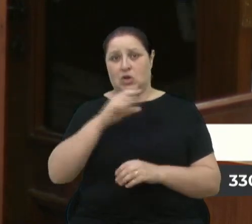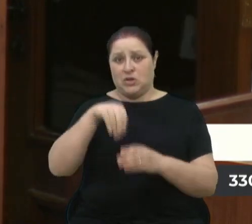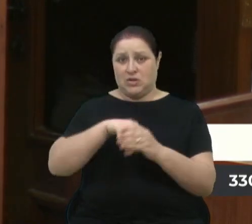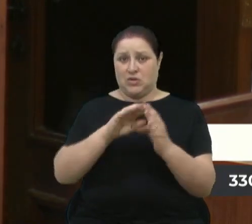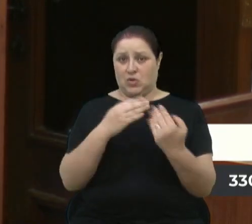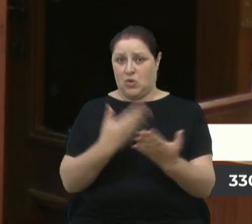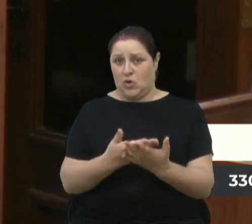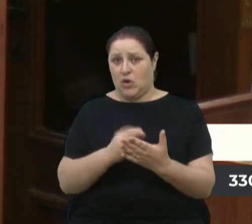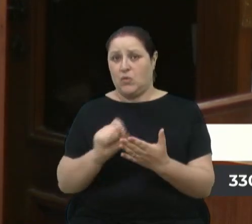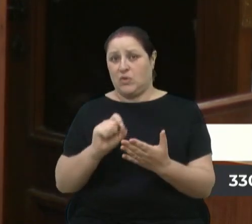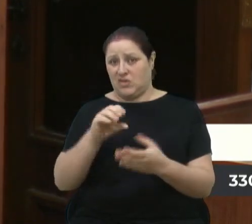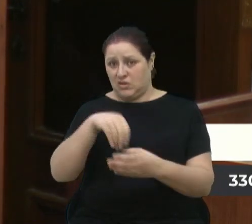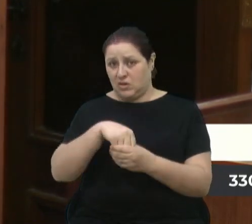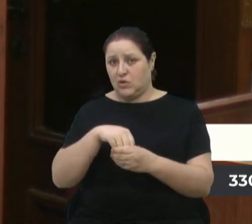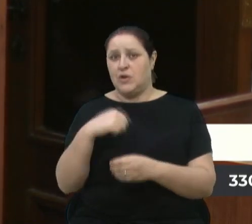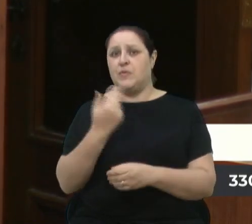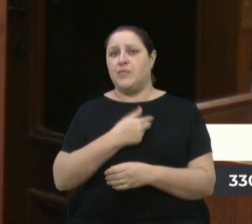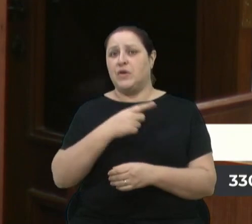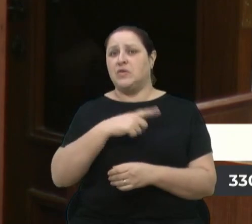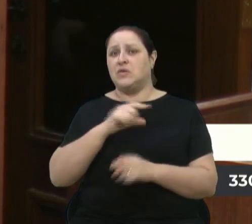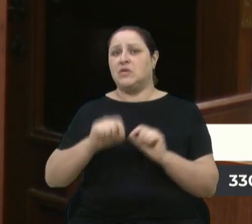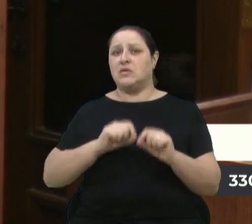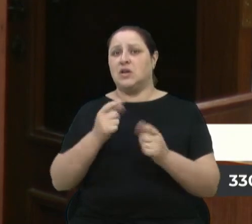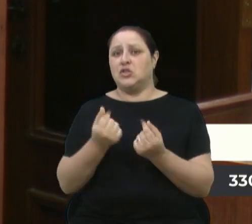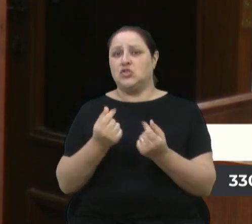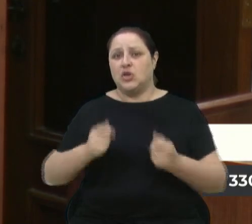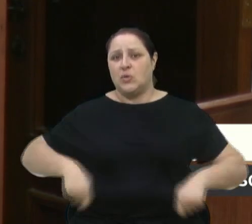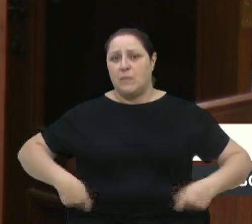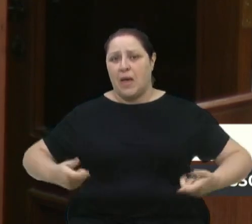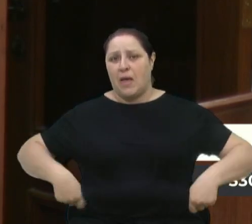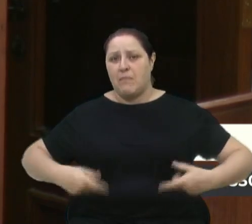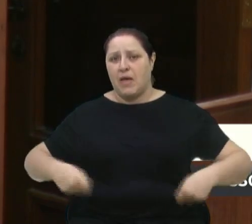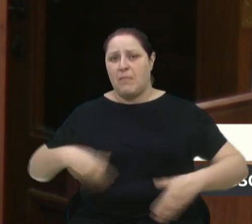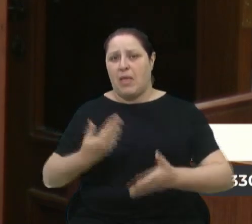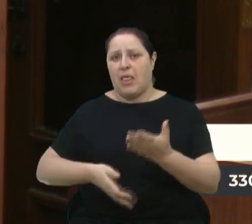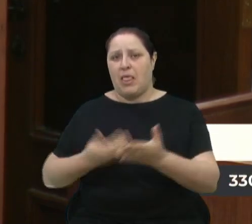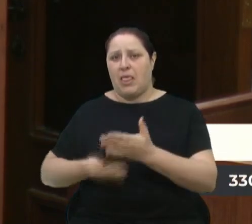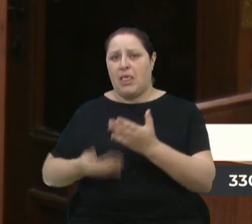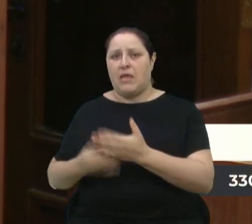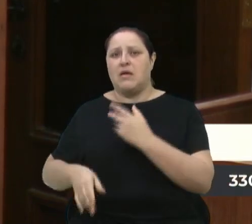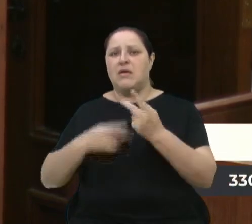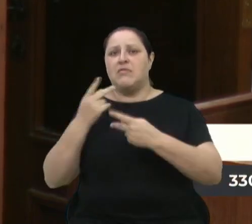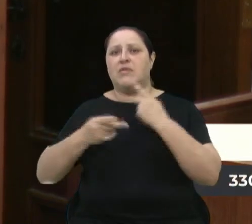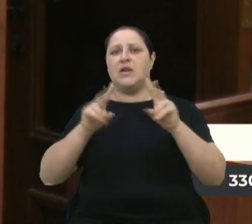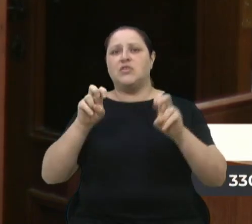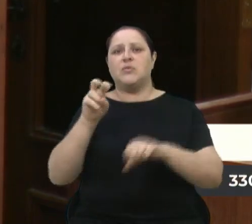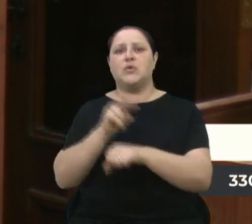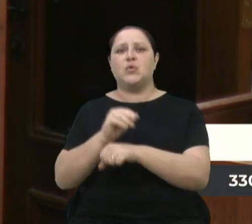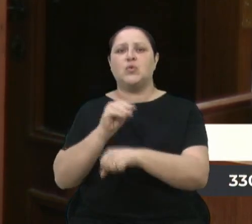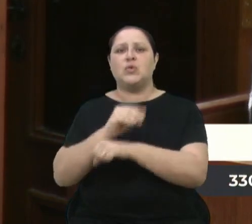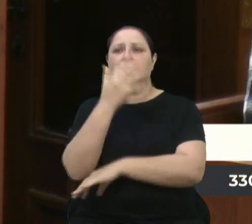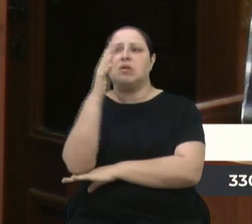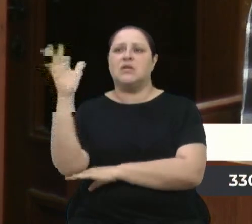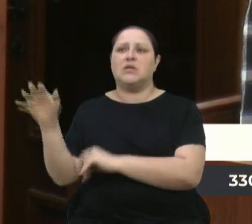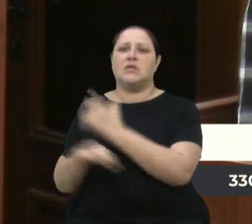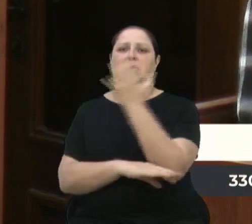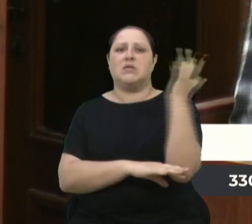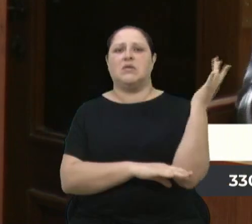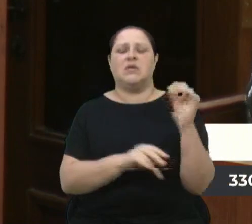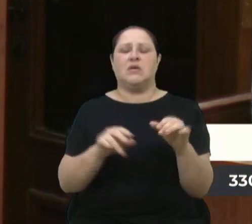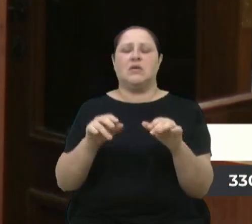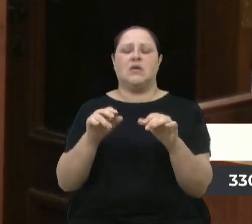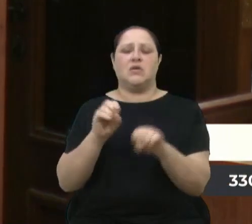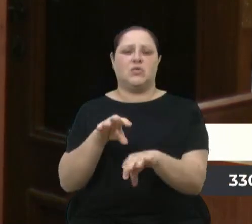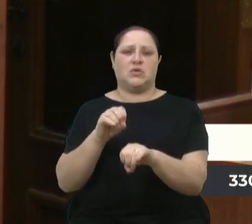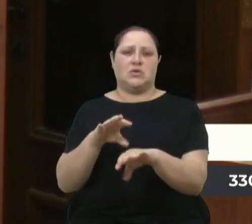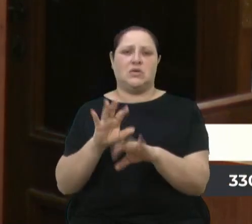escolas nós estamos jogando dinheiro fora, e nós falamos de educação ambiental, vereador Alberto Meneguzzi. Mas